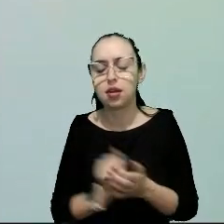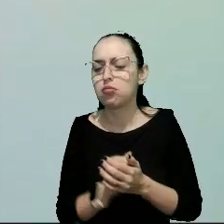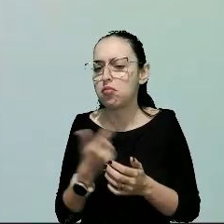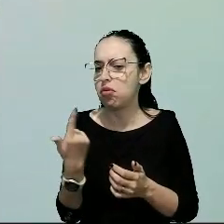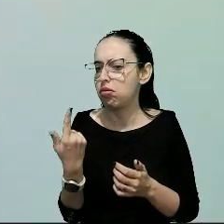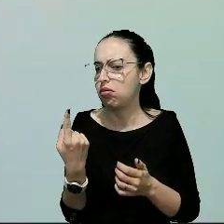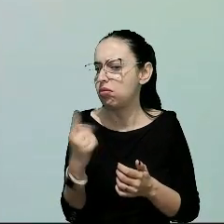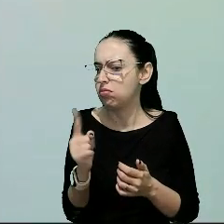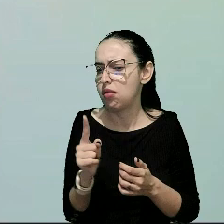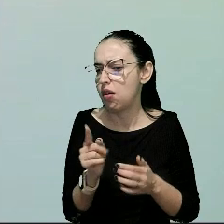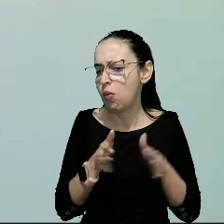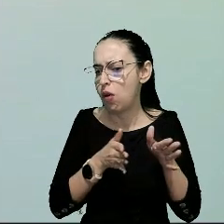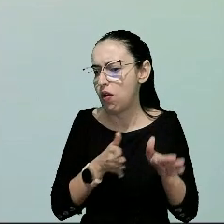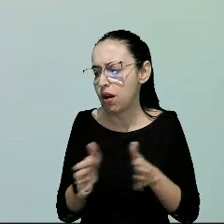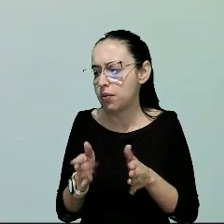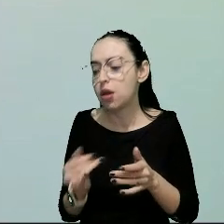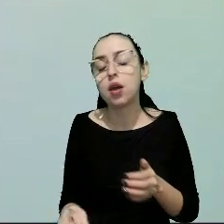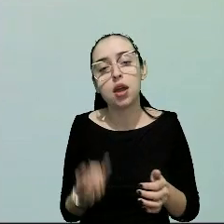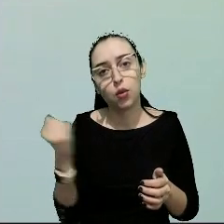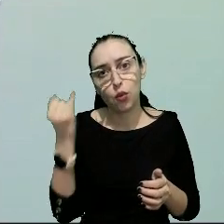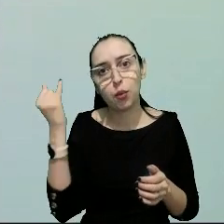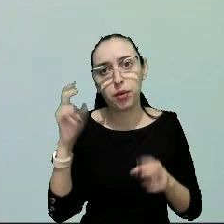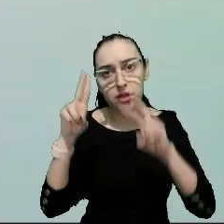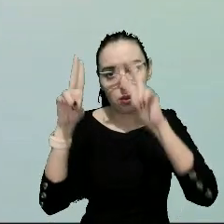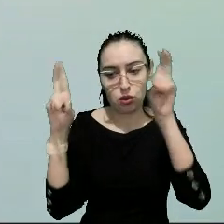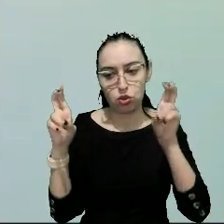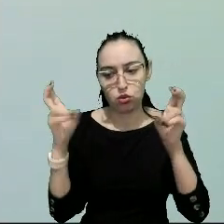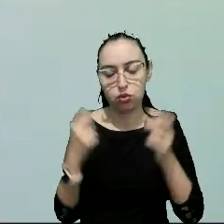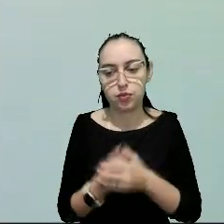Não é um caminho, isso eu acho